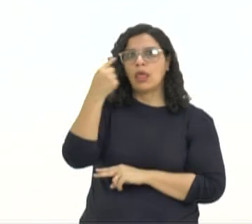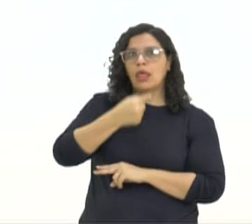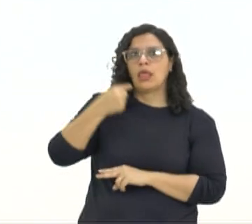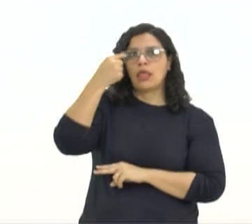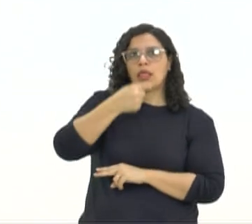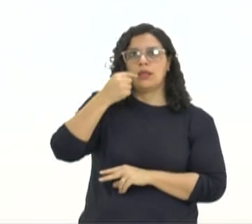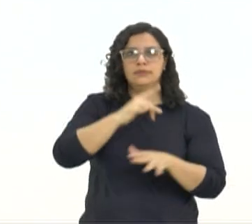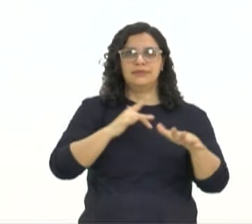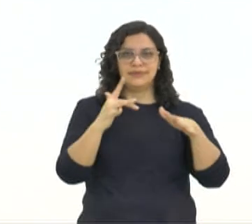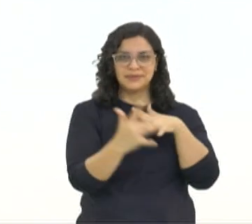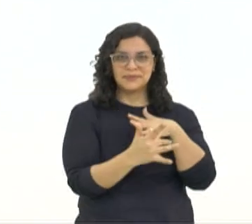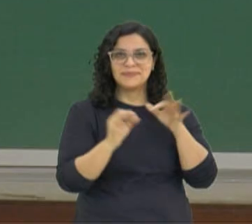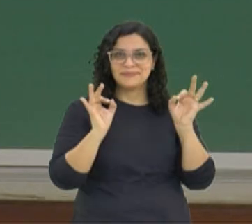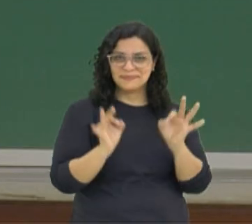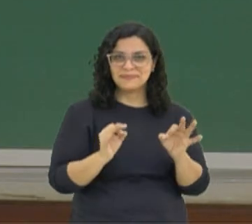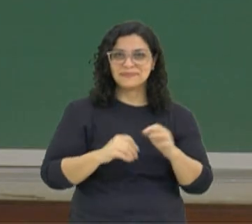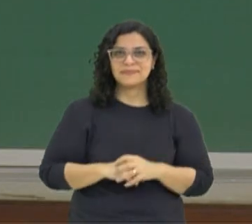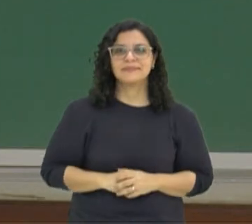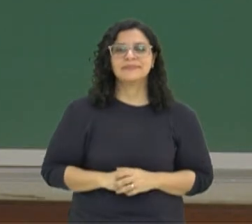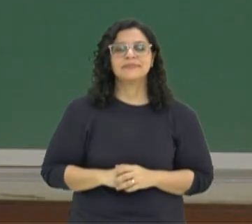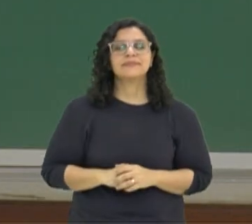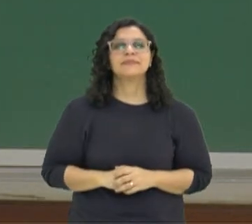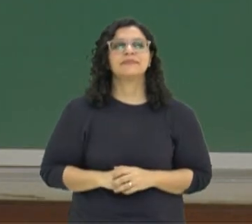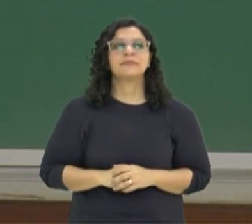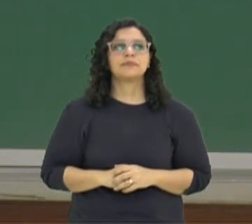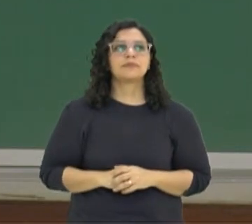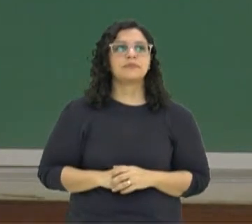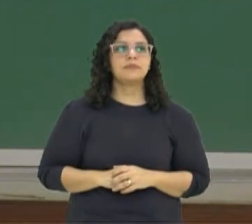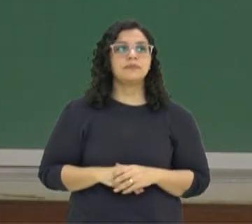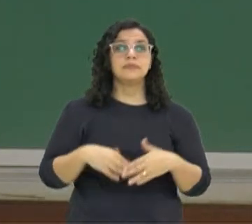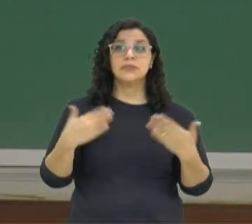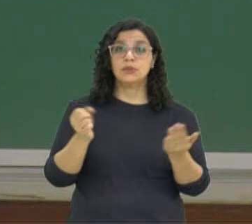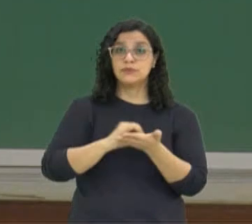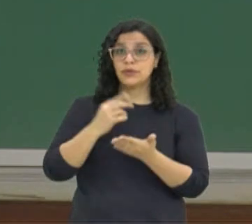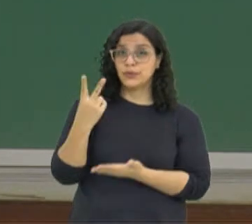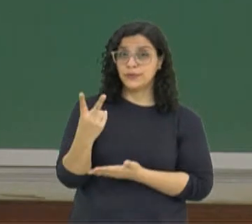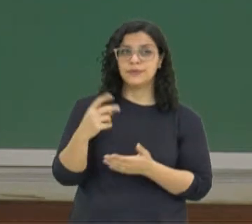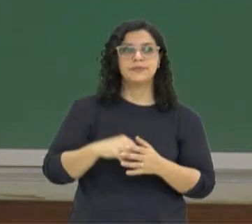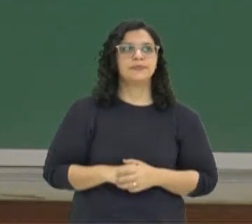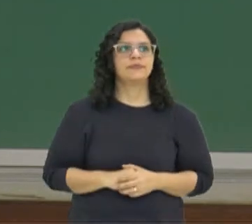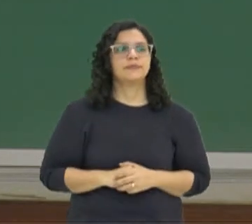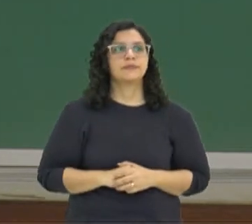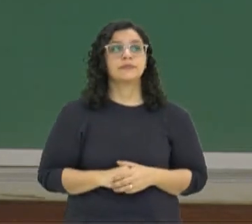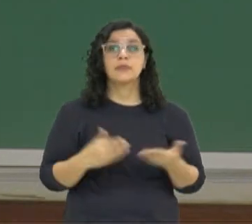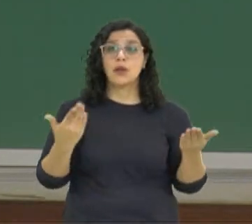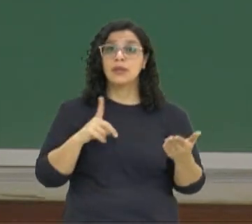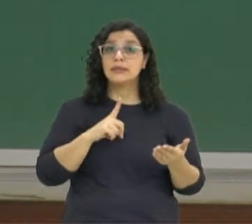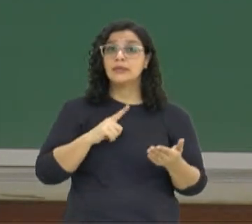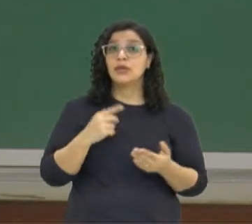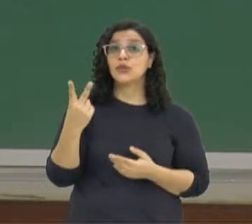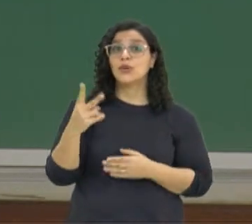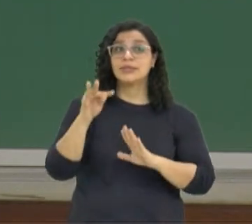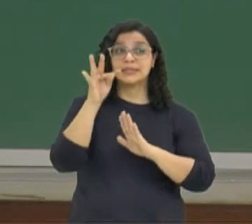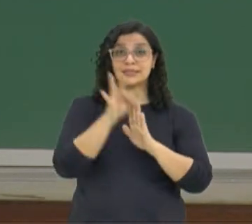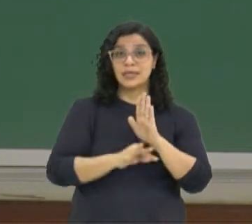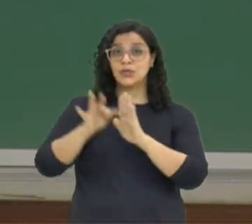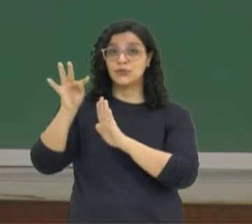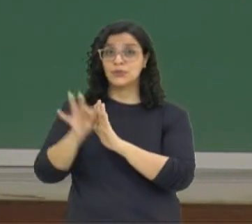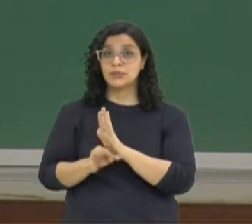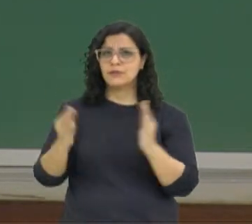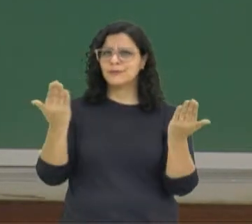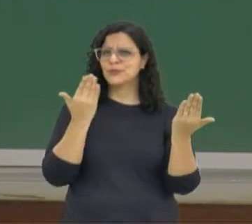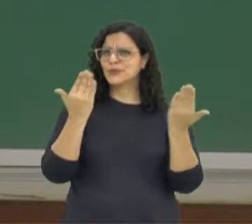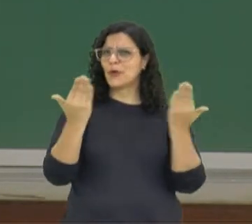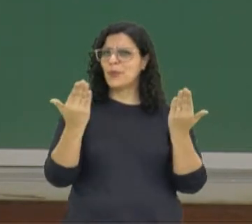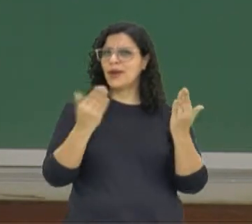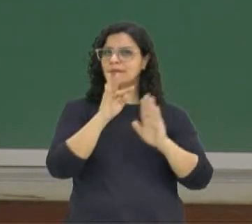uma rede social, a crítica ao uso excessivo dessa rede. Atividade número 2. Temos dois textos e a gente vai